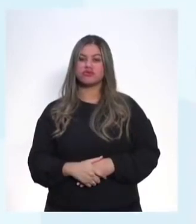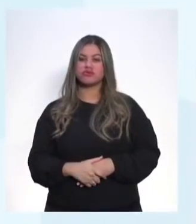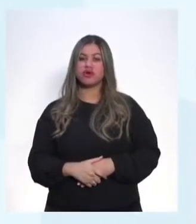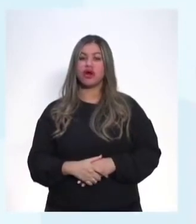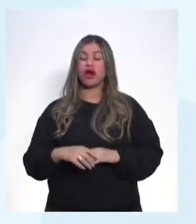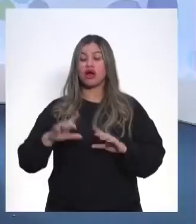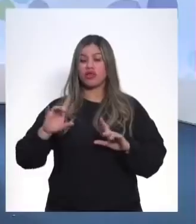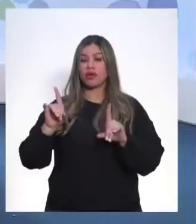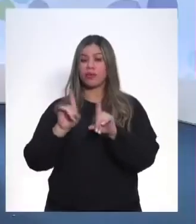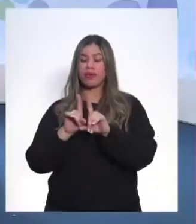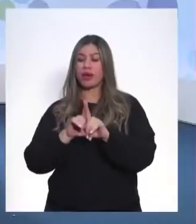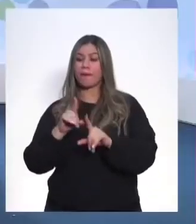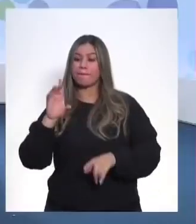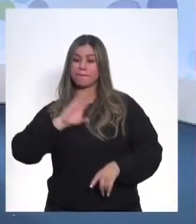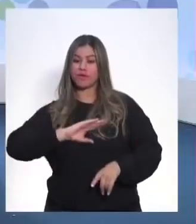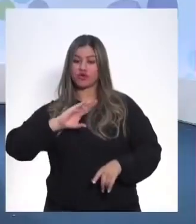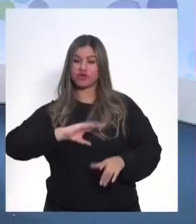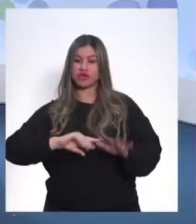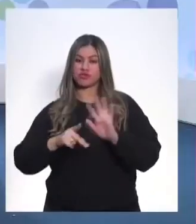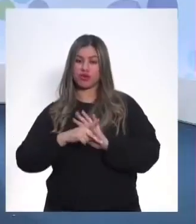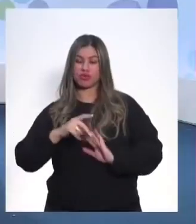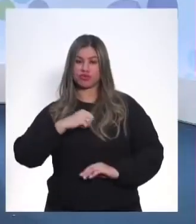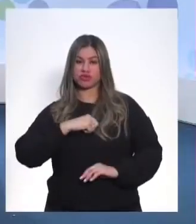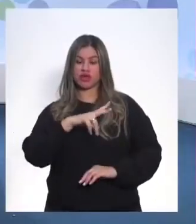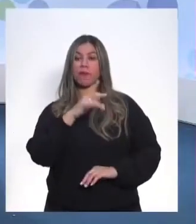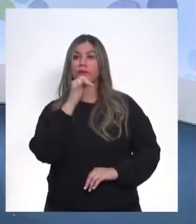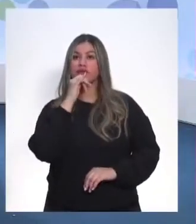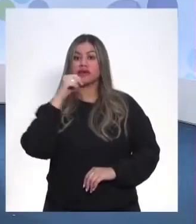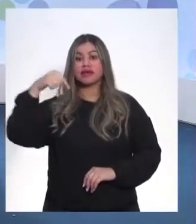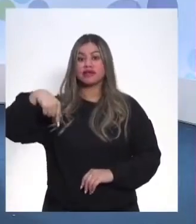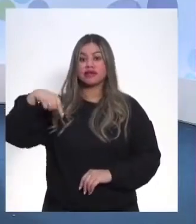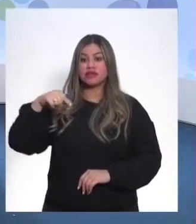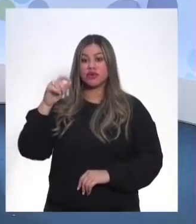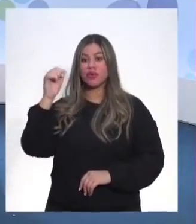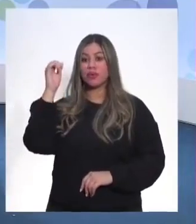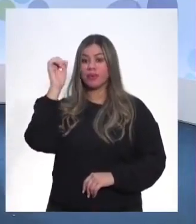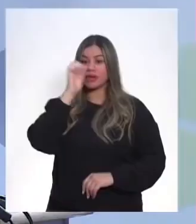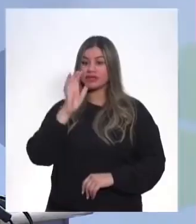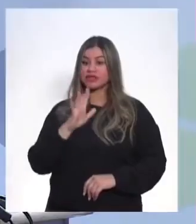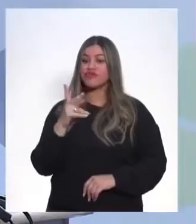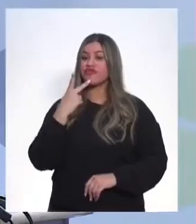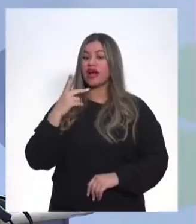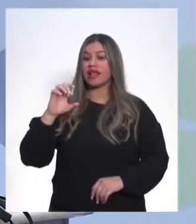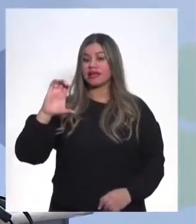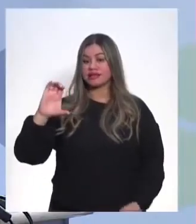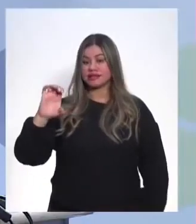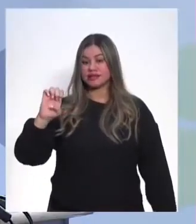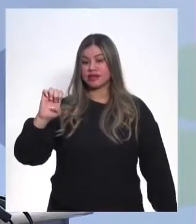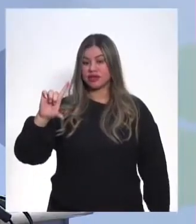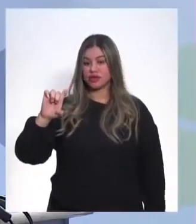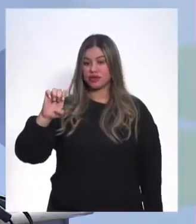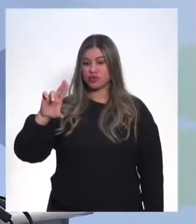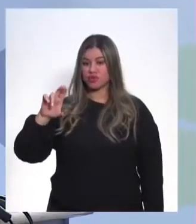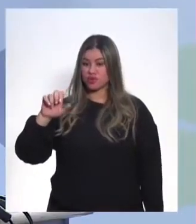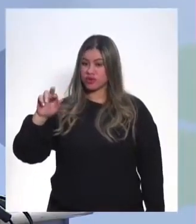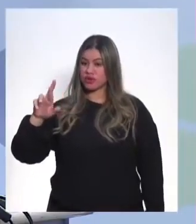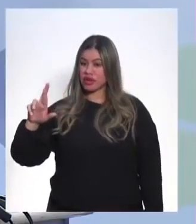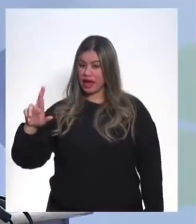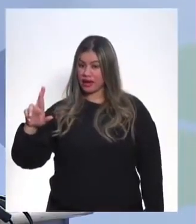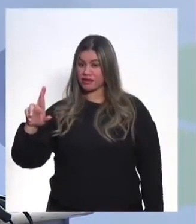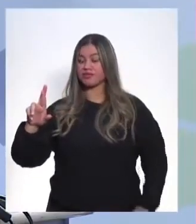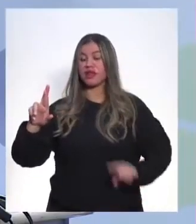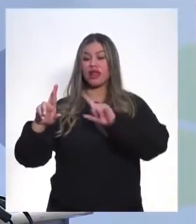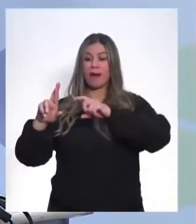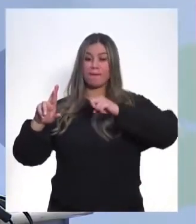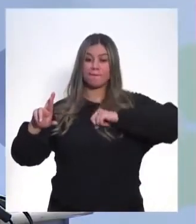e em português de Portugal, que ele coloca telefone móvel. É, mas aqui a gente está lembrando também que não precisa ser